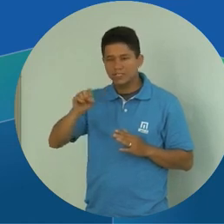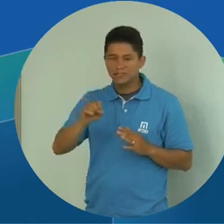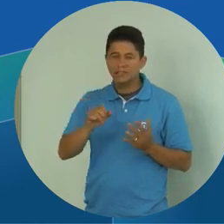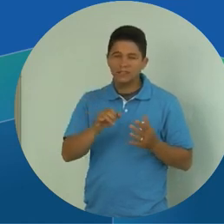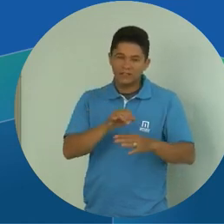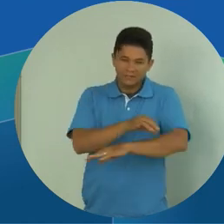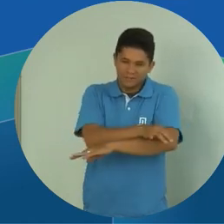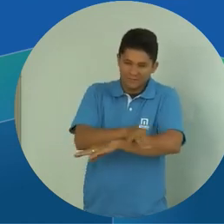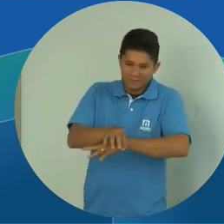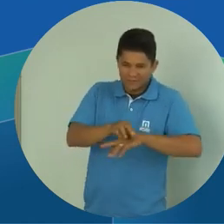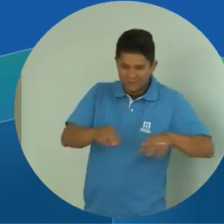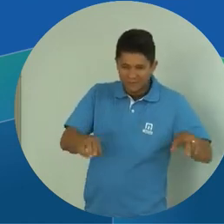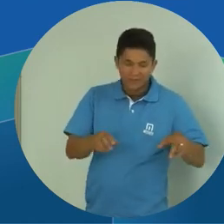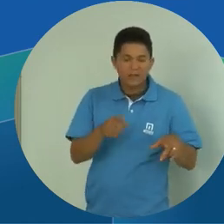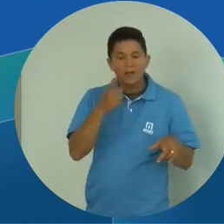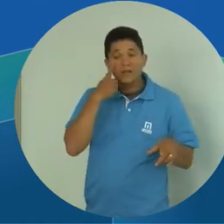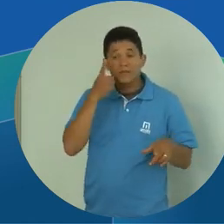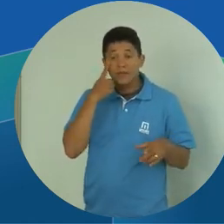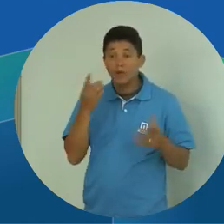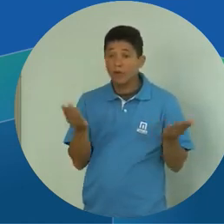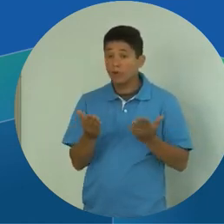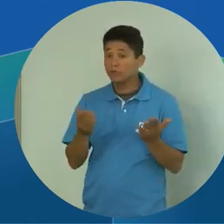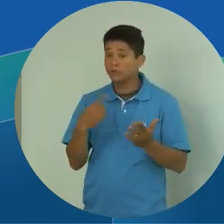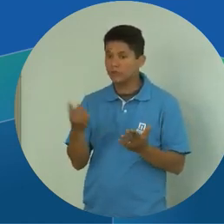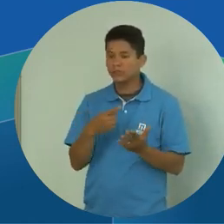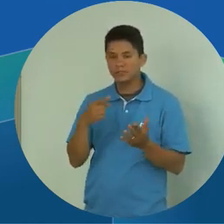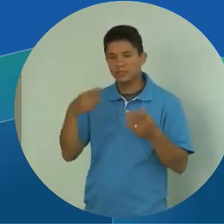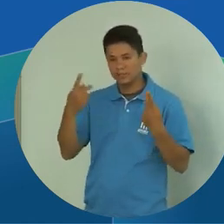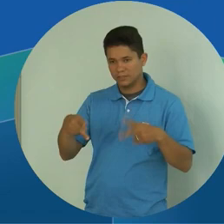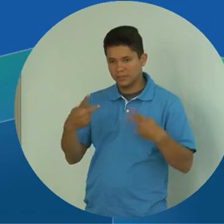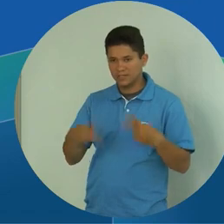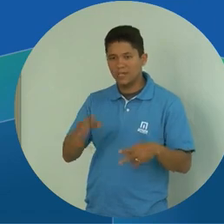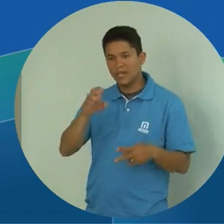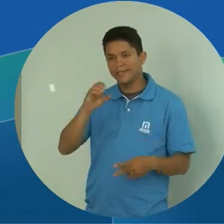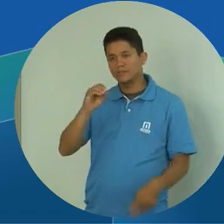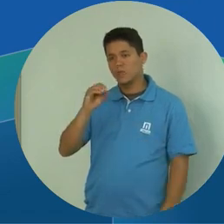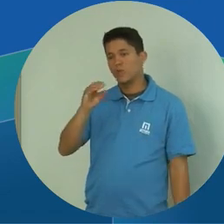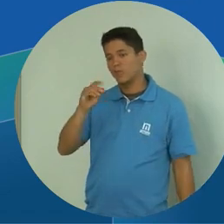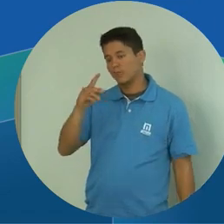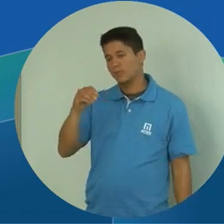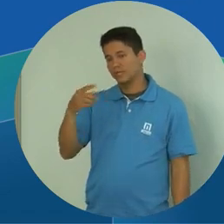partindo muito para o que é o nosso escopo aqui, Gemaia,